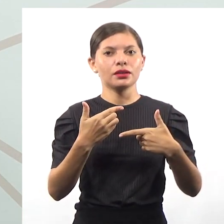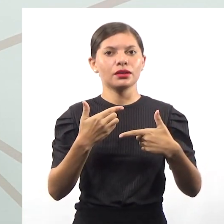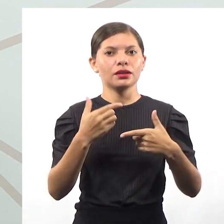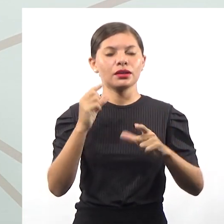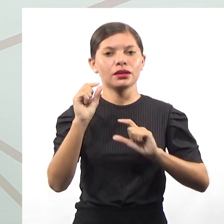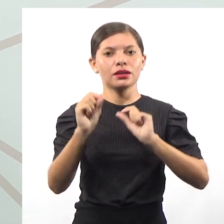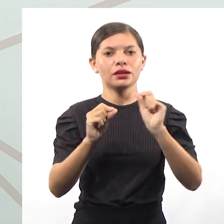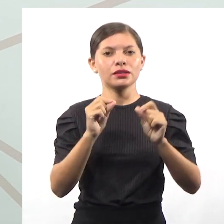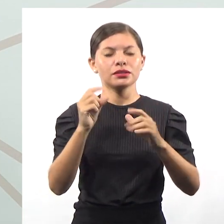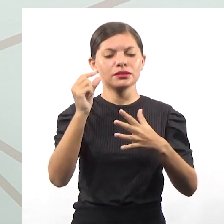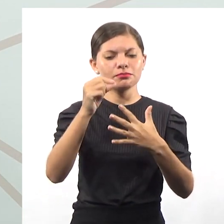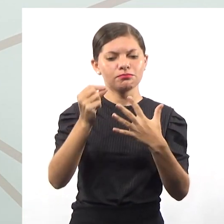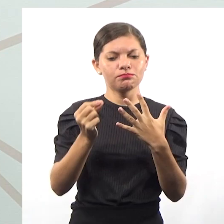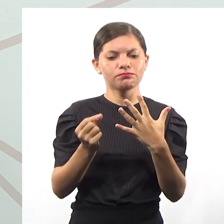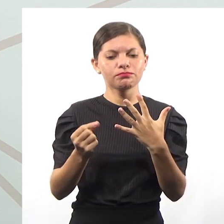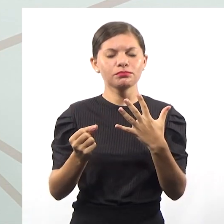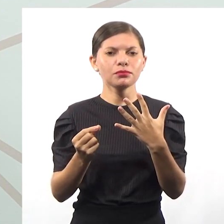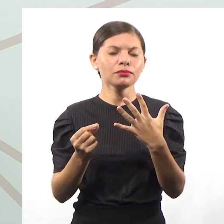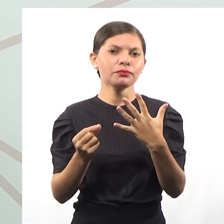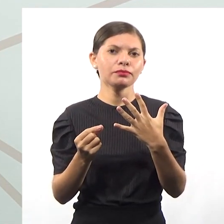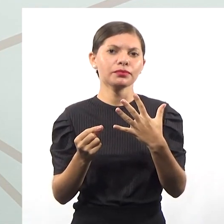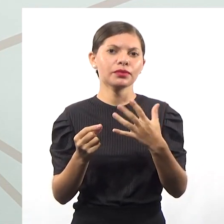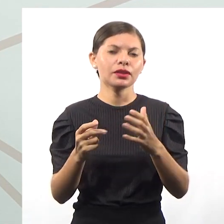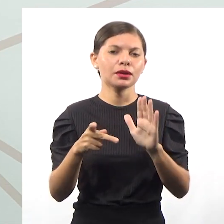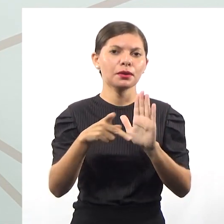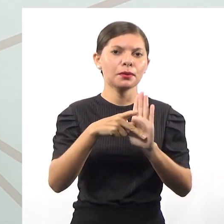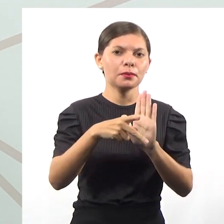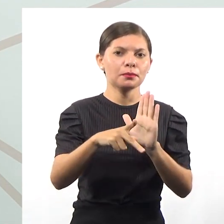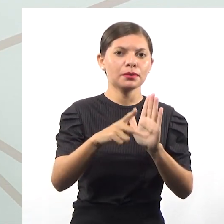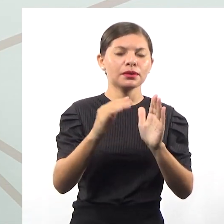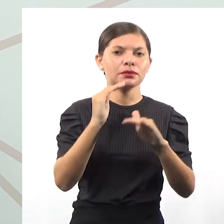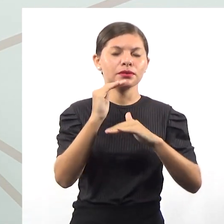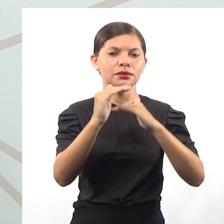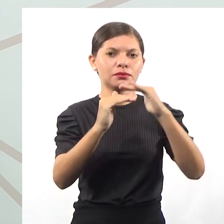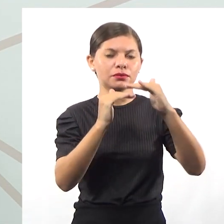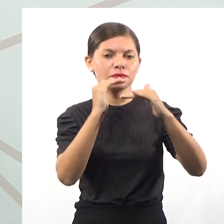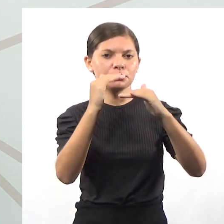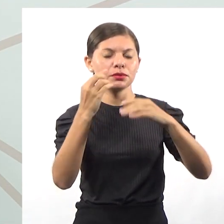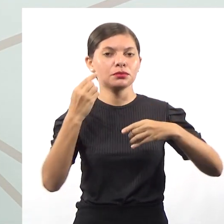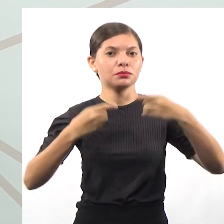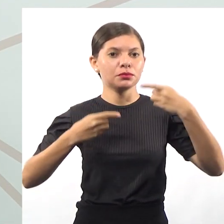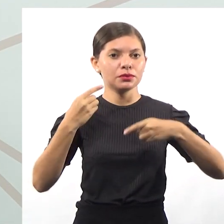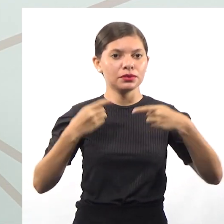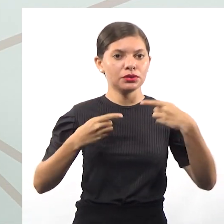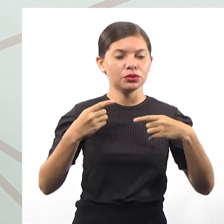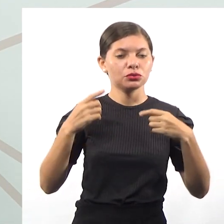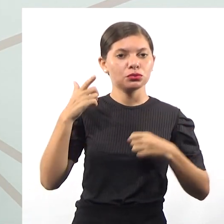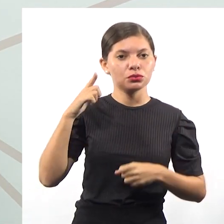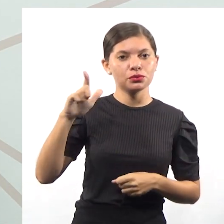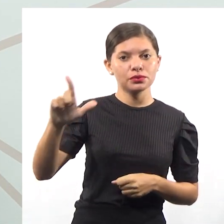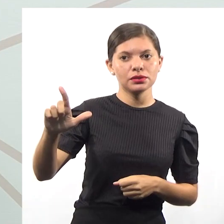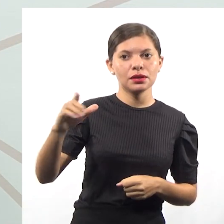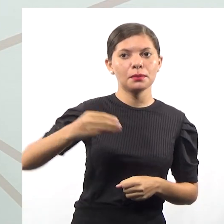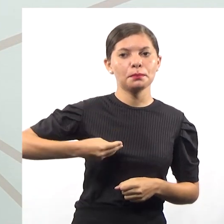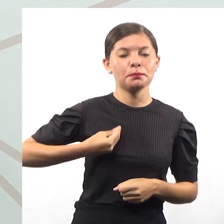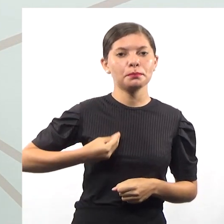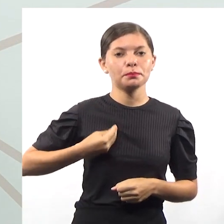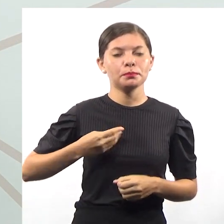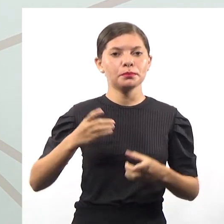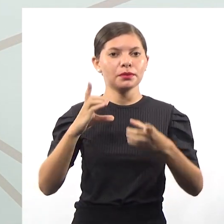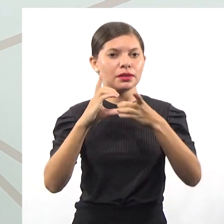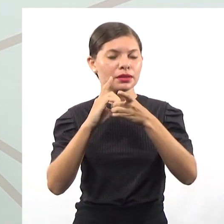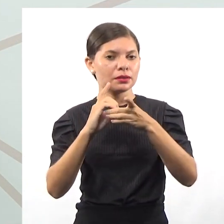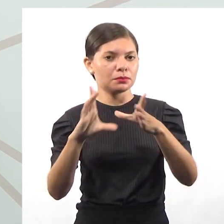indicadores, esses outros itens para que o desenvolvimento político seja alcançado. Então, participação,